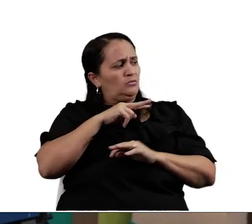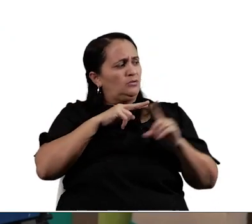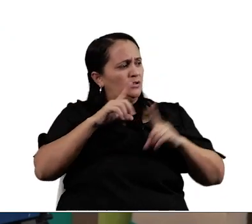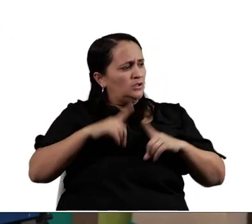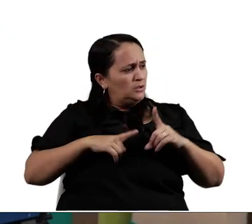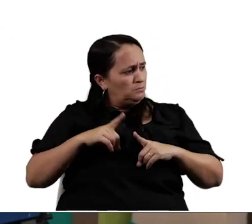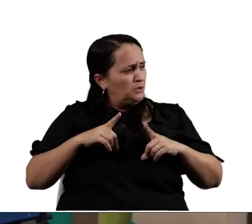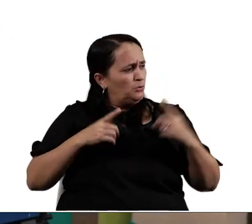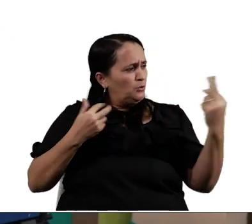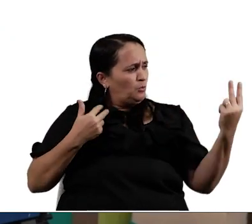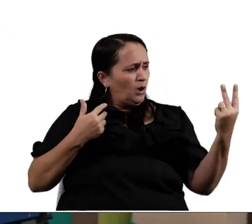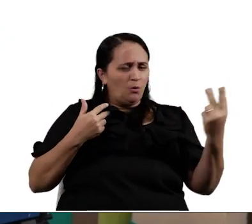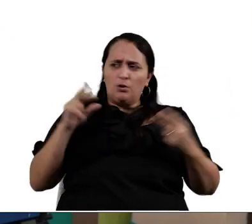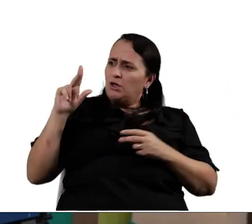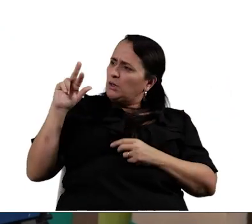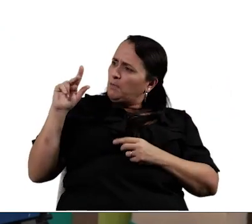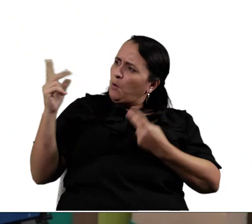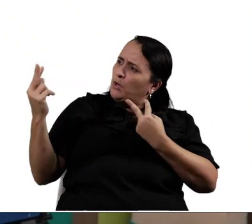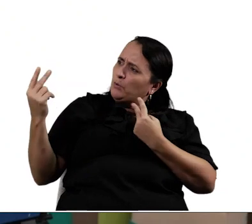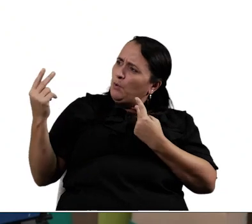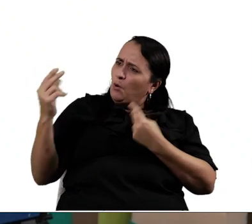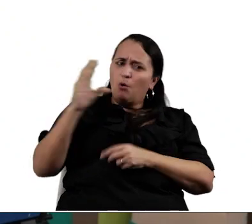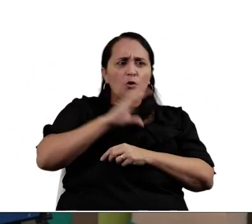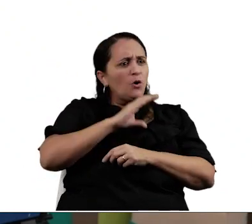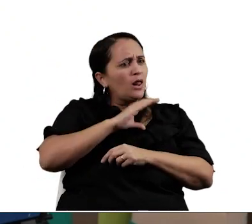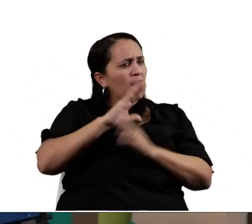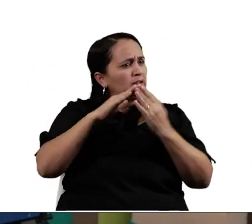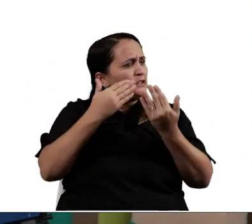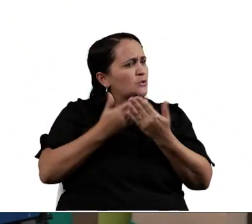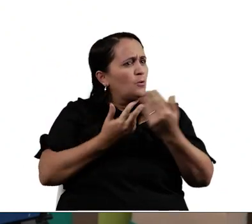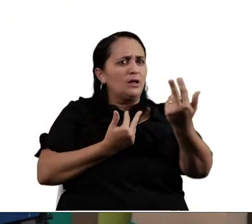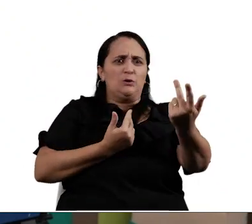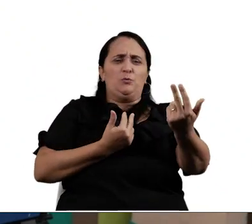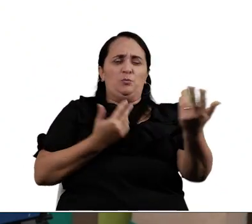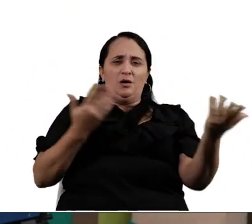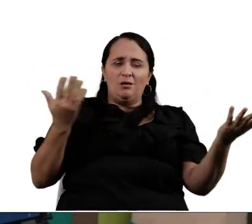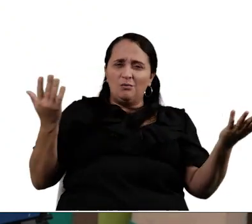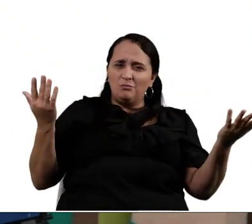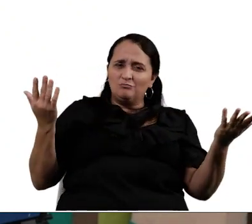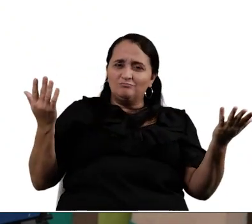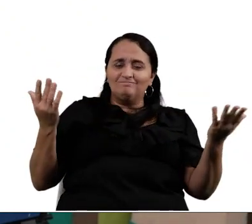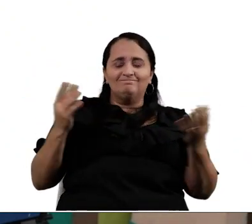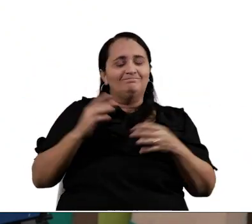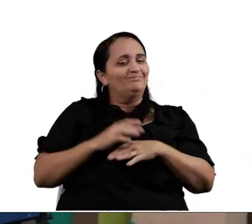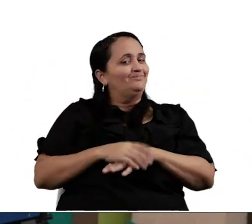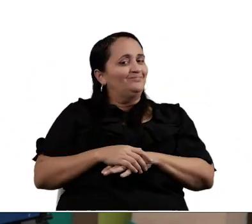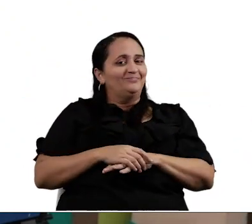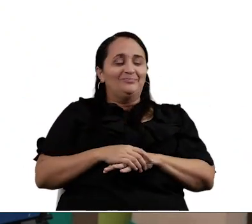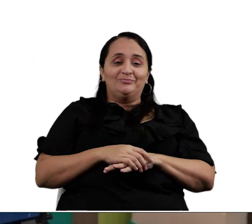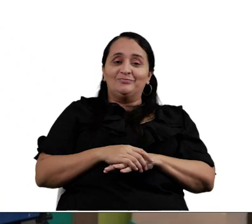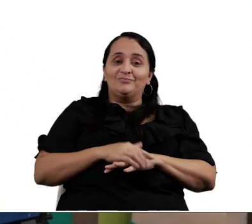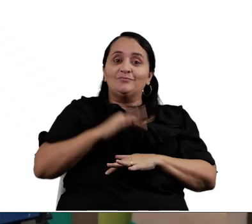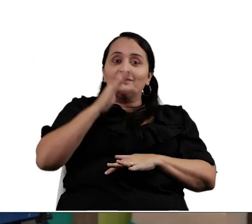era igual, os amiguinhos da escola eram igual. Não tinha graça. Um jardim com várias flores de todas